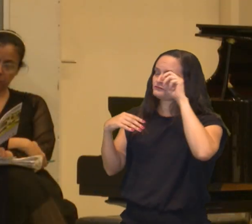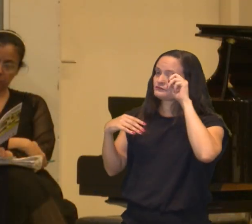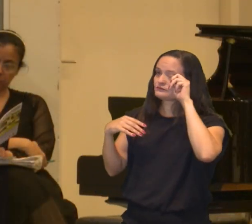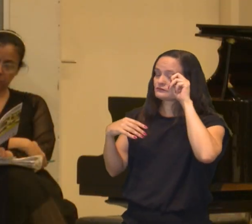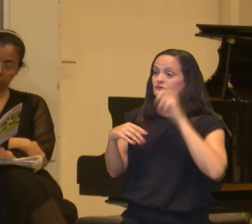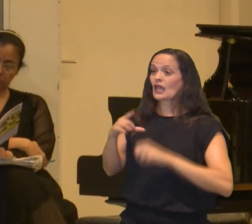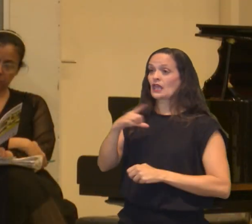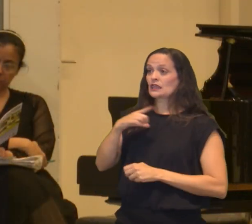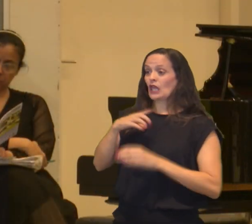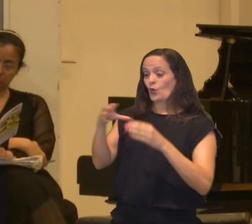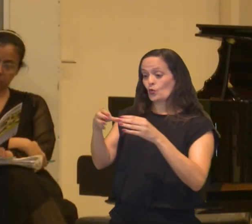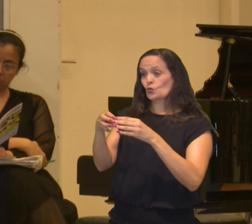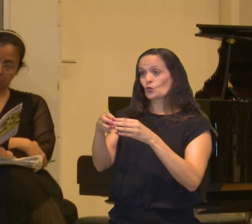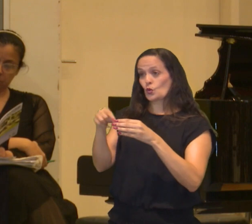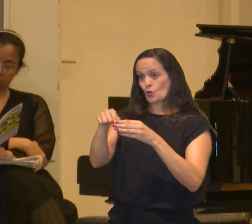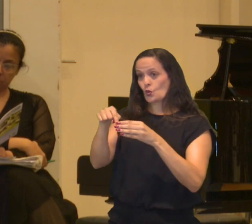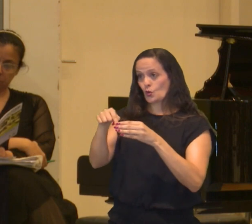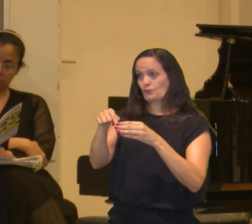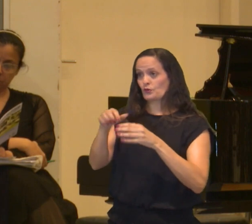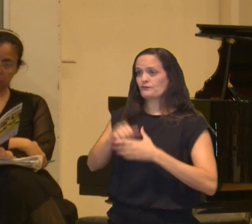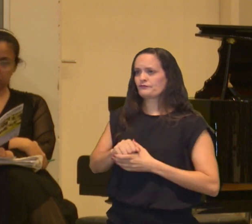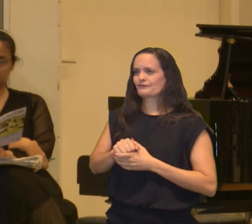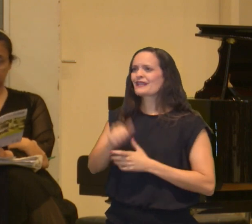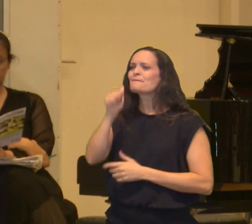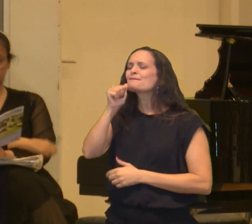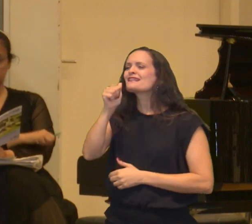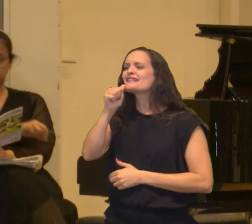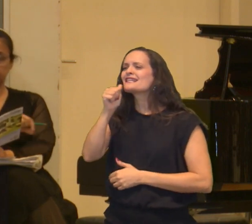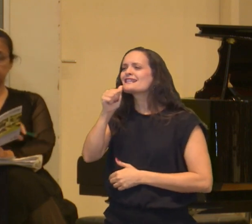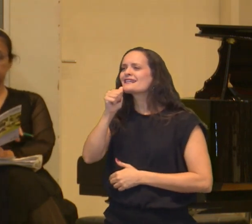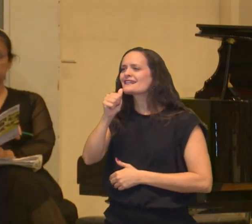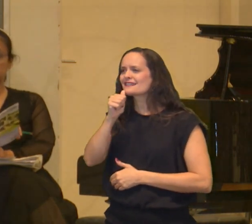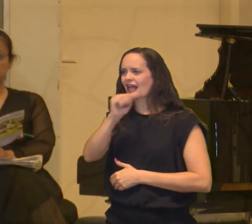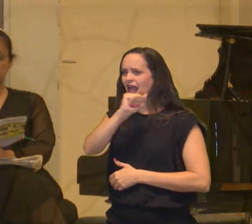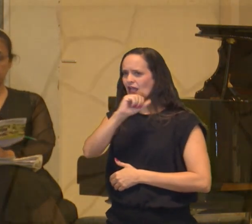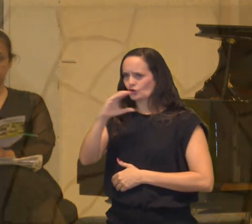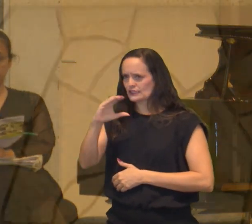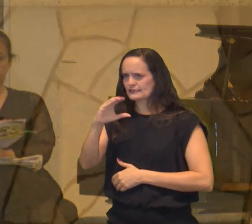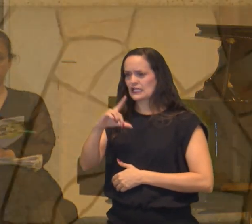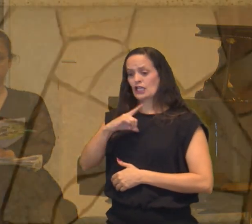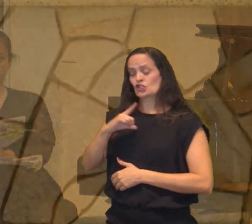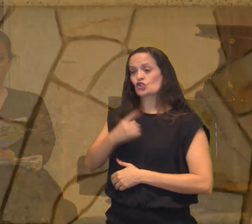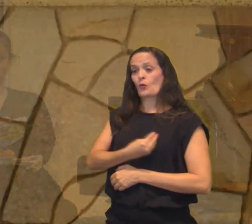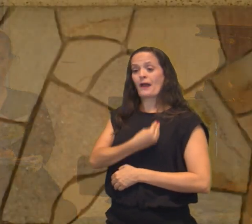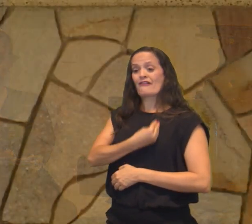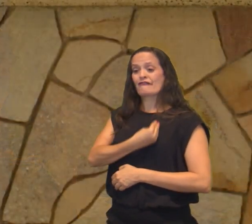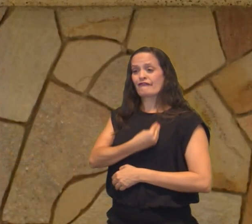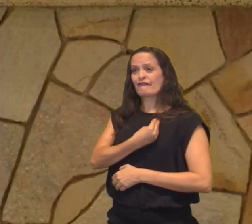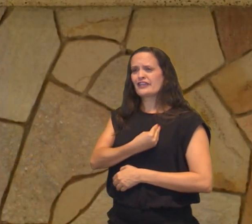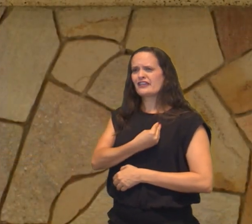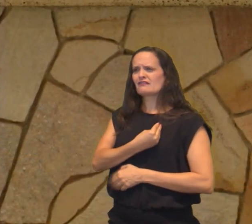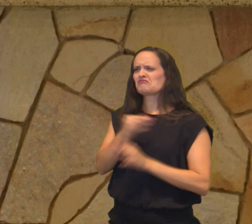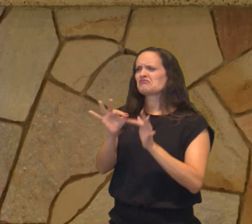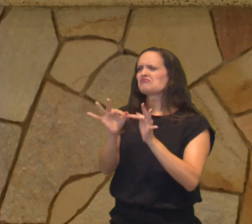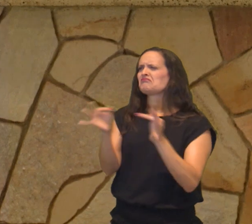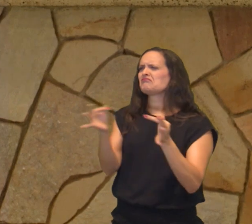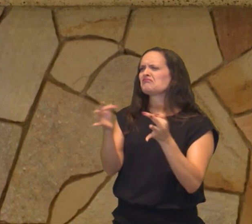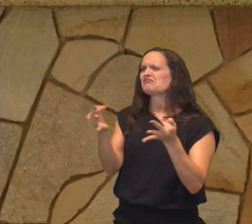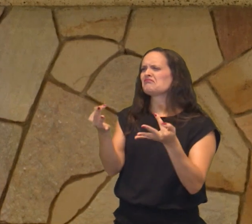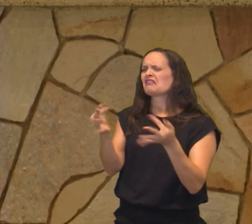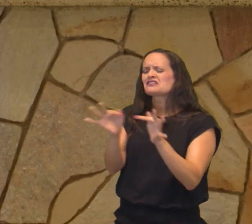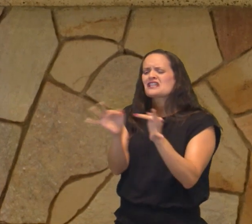as pessoas, principalmente as adolescentes e os jovens, eles tiram a vida por coisas tão banais,